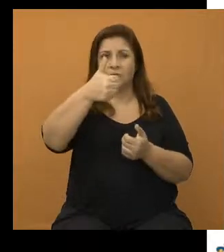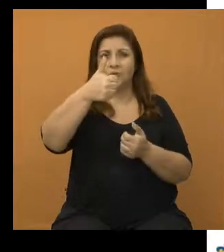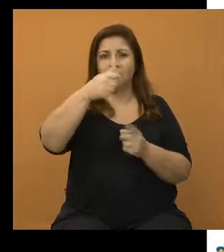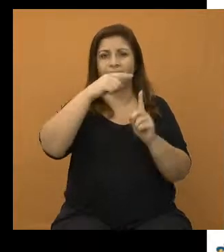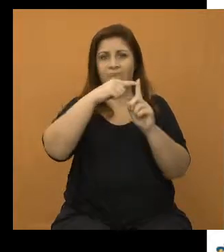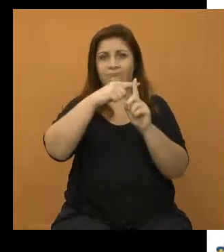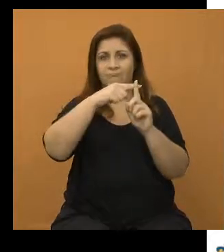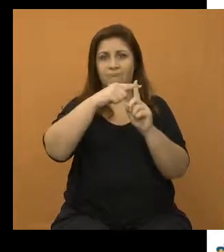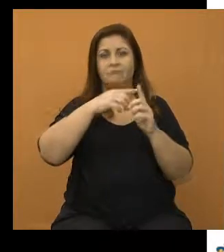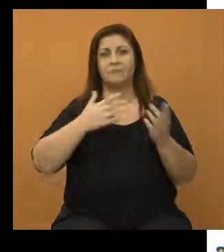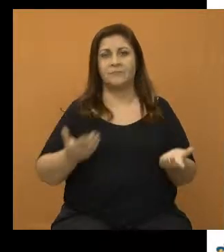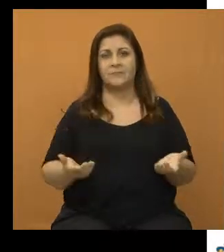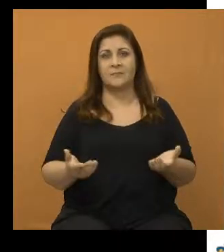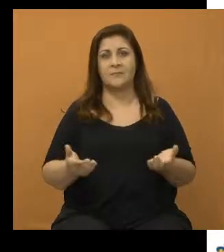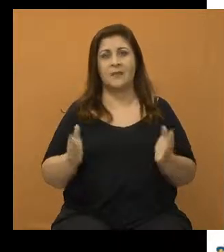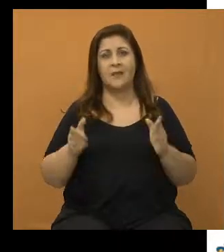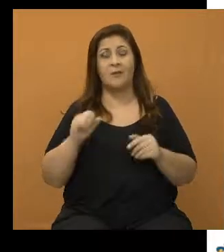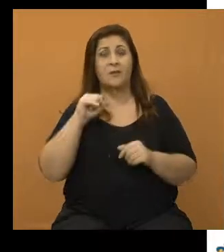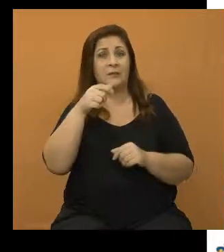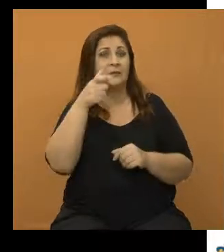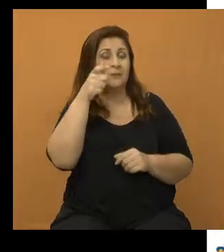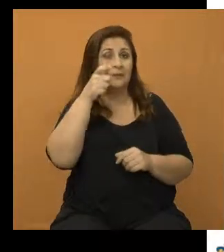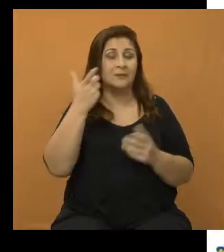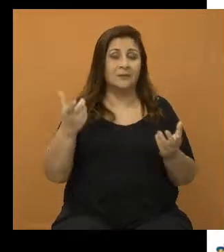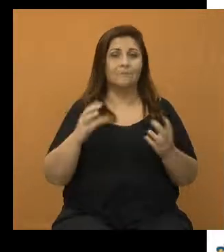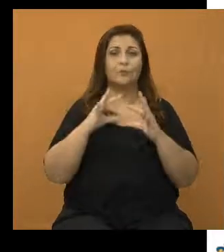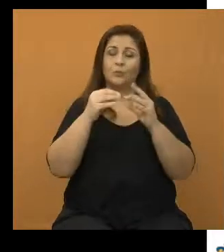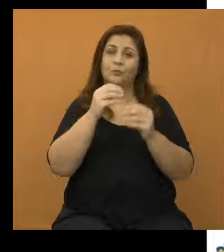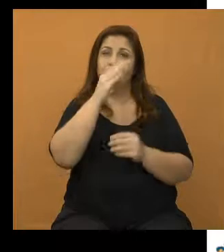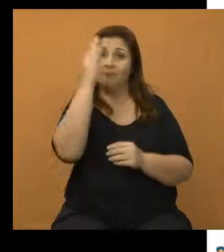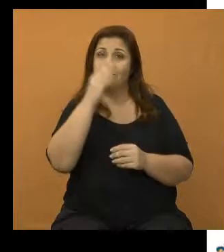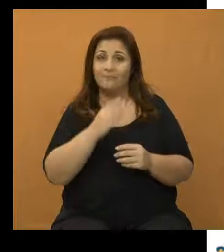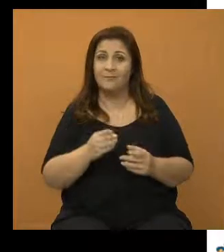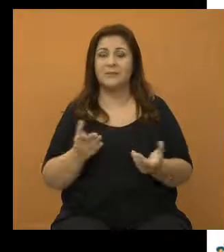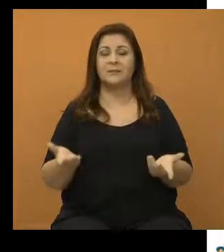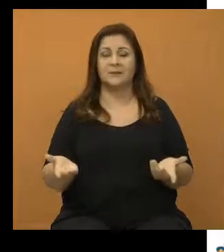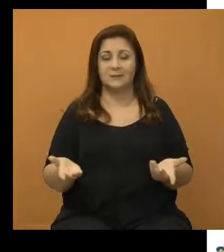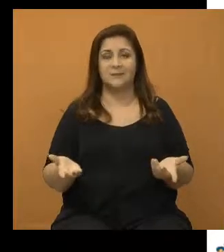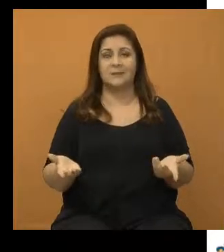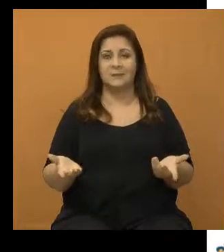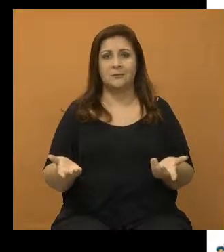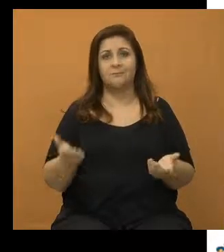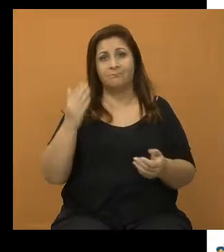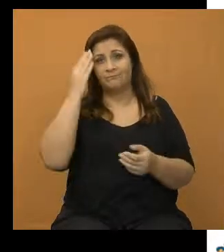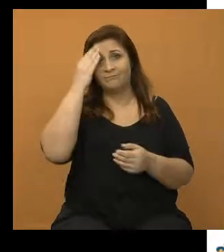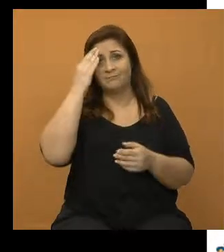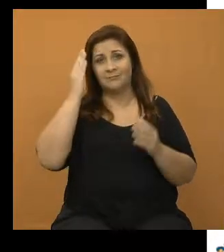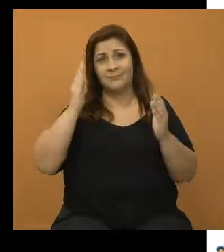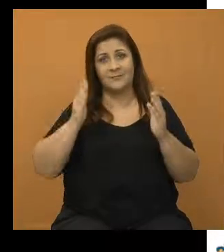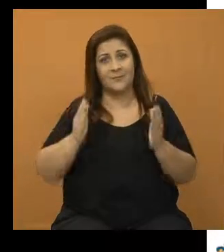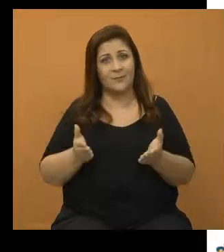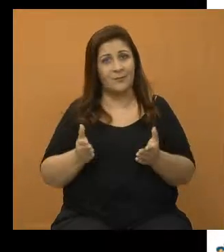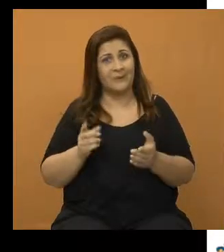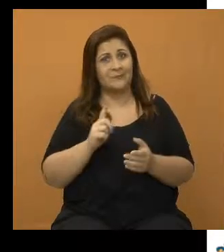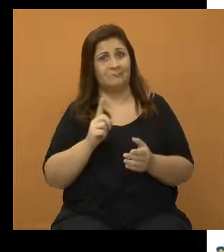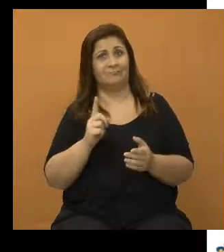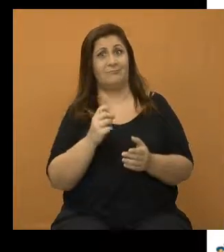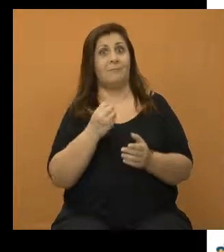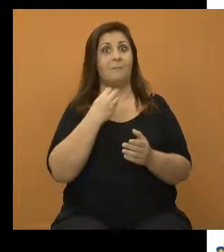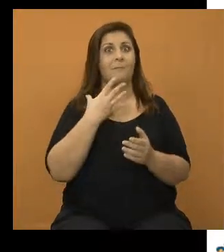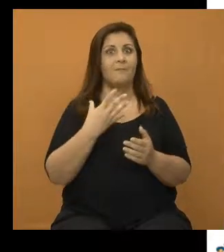quem está acompanhando o cenário econômico do país tem essa perspectiva de que não está tão